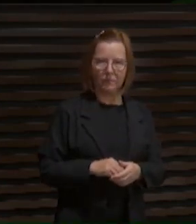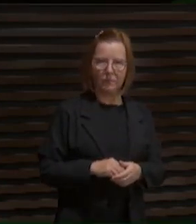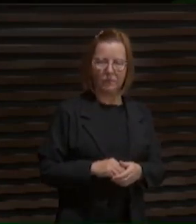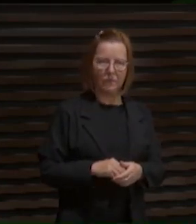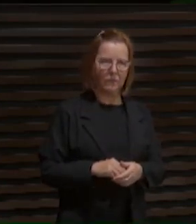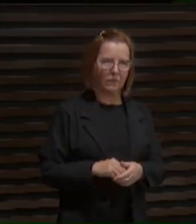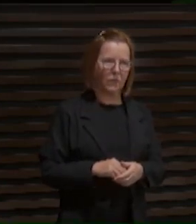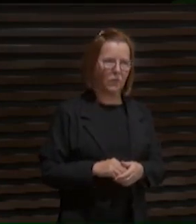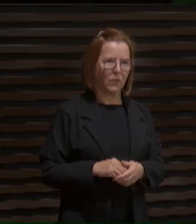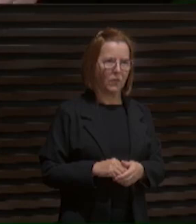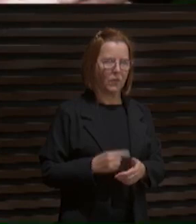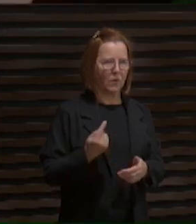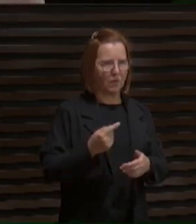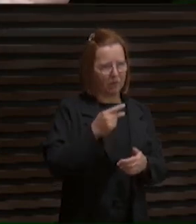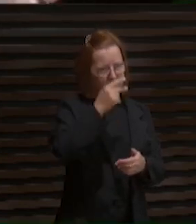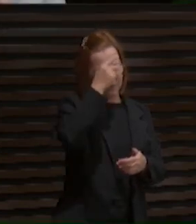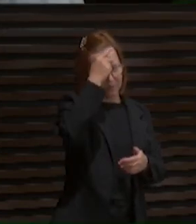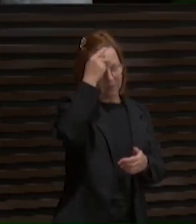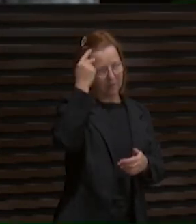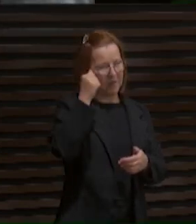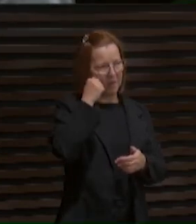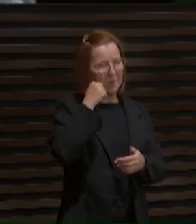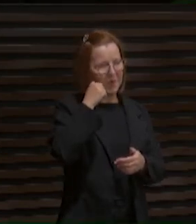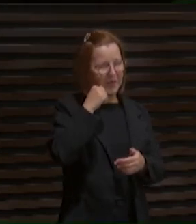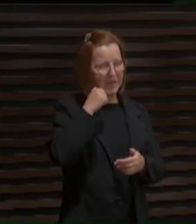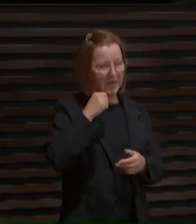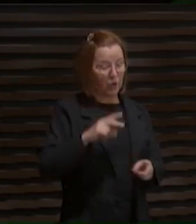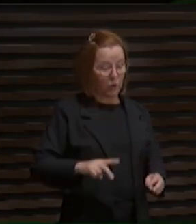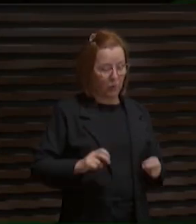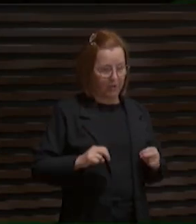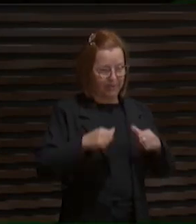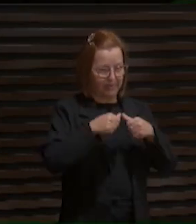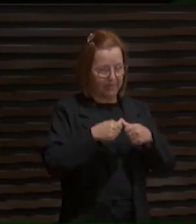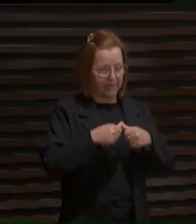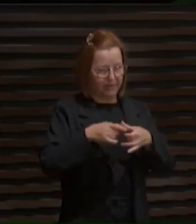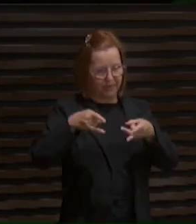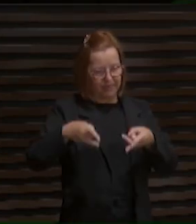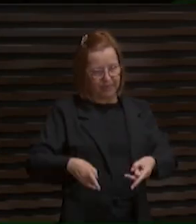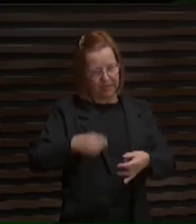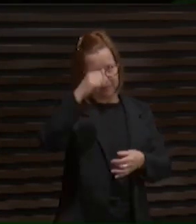hospital. A mulher tinha câncer, e quando ele foi